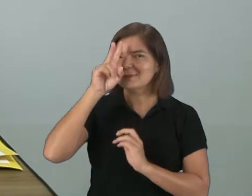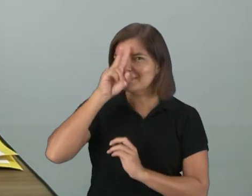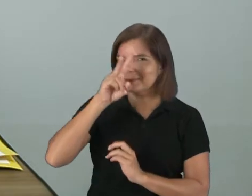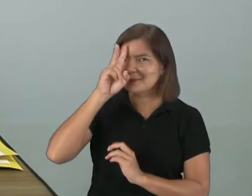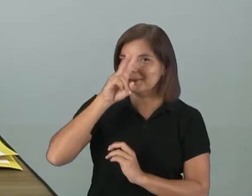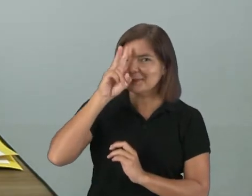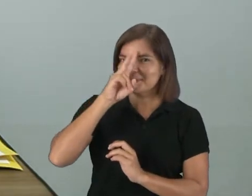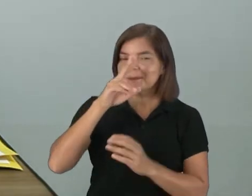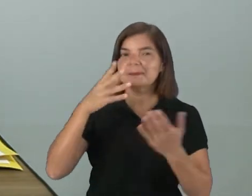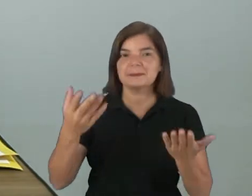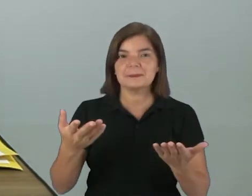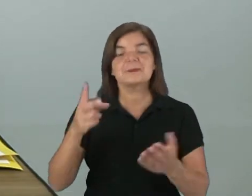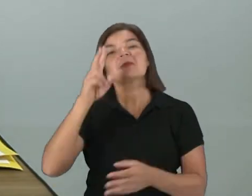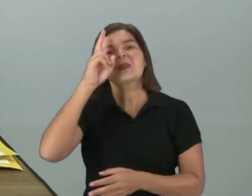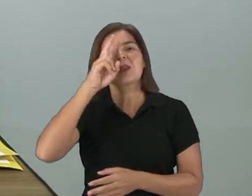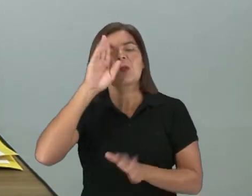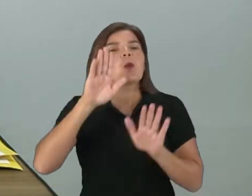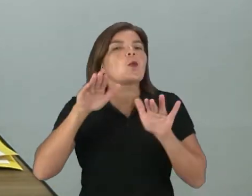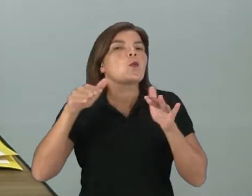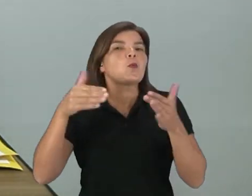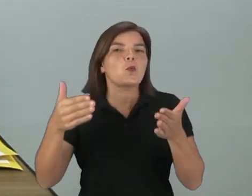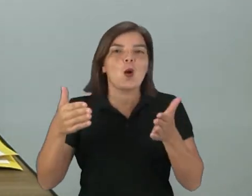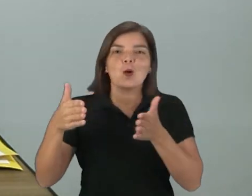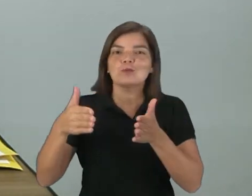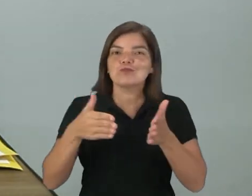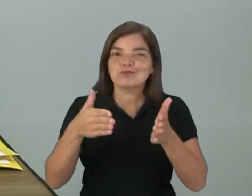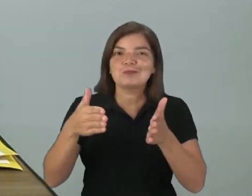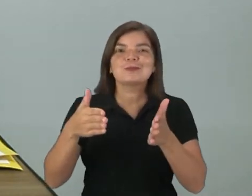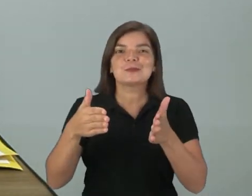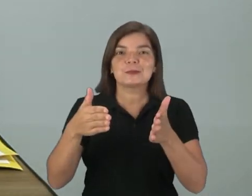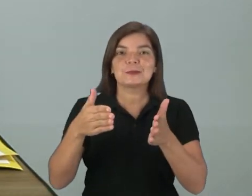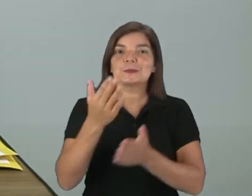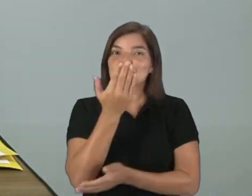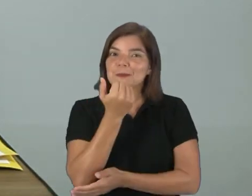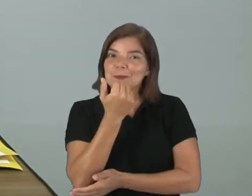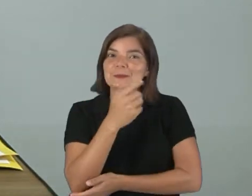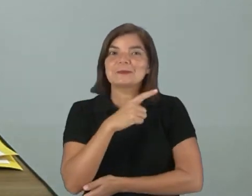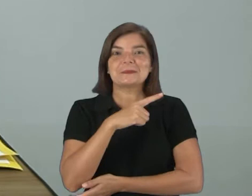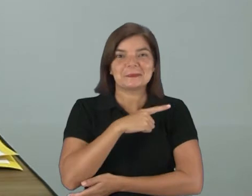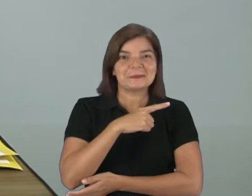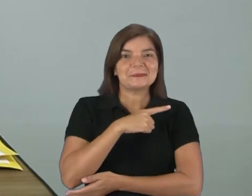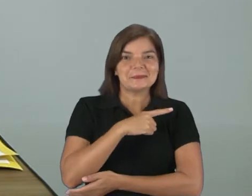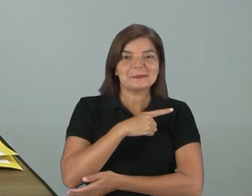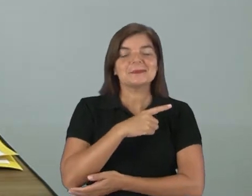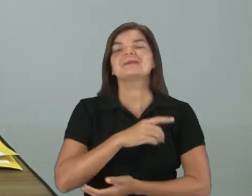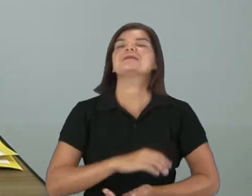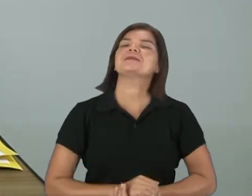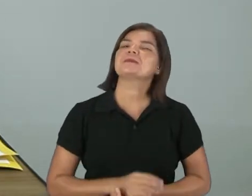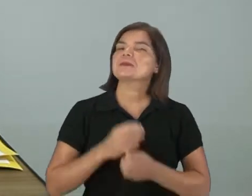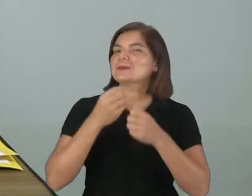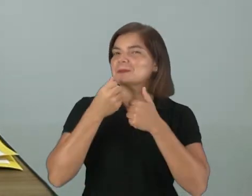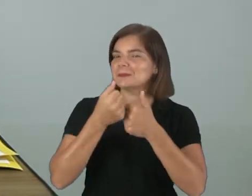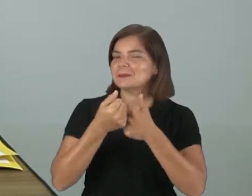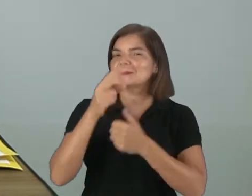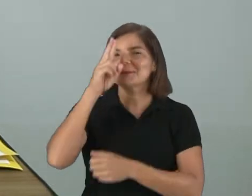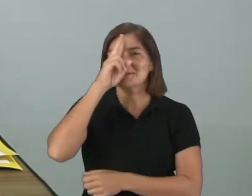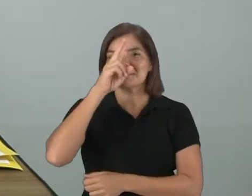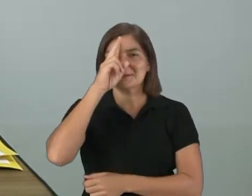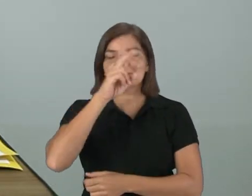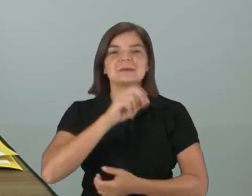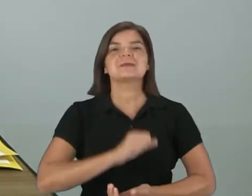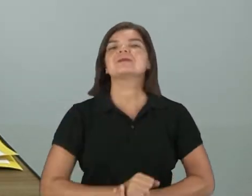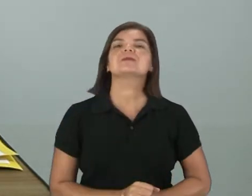lembrando? Lembra qual é esse percurso que os alimentos fazem? Muito bem, vamos relembrar um